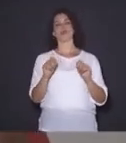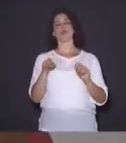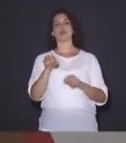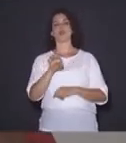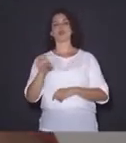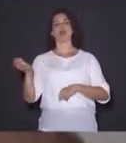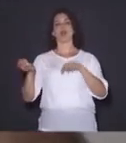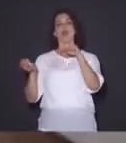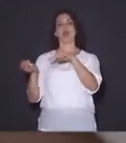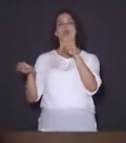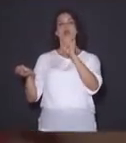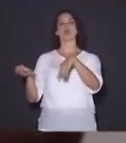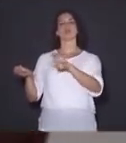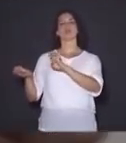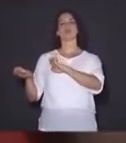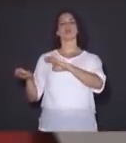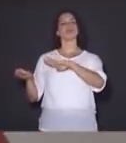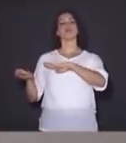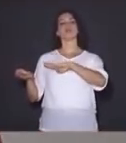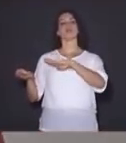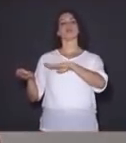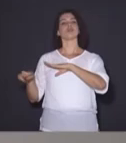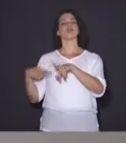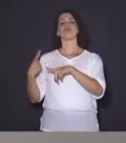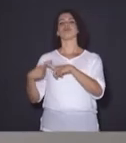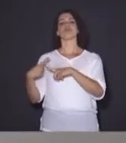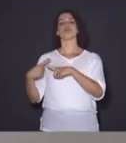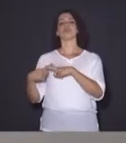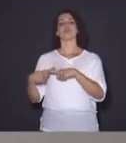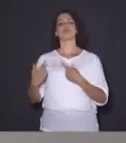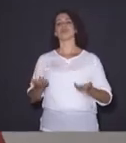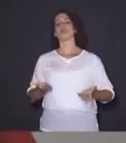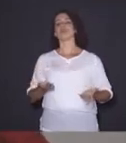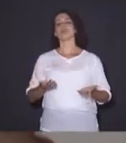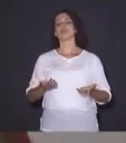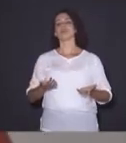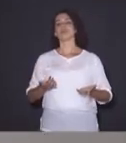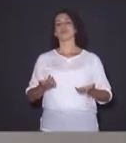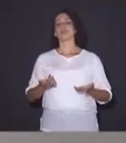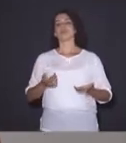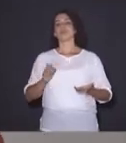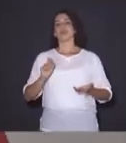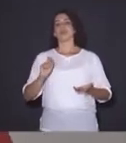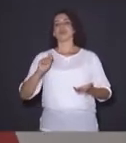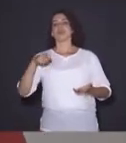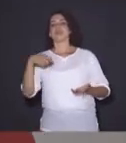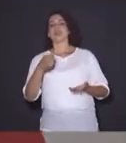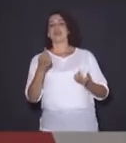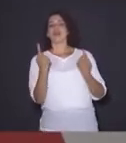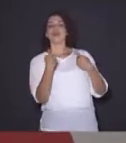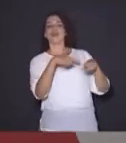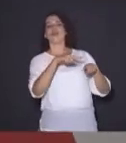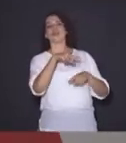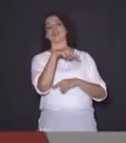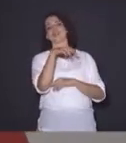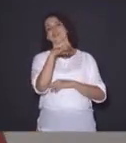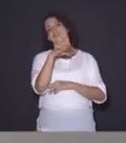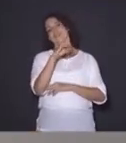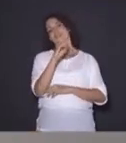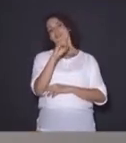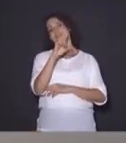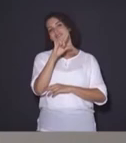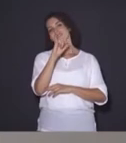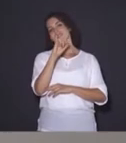inimiga porque exatamente o processo quem faz o contraponto ao neoliberalismo assim